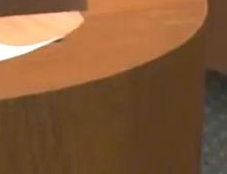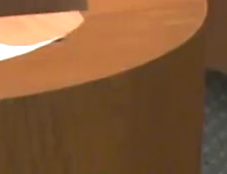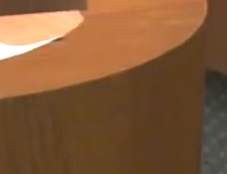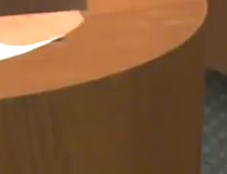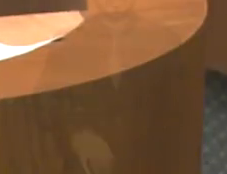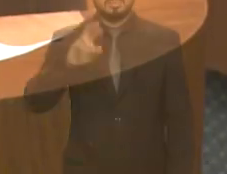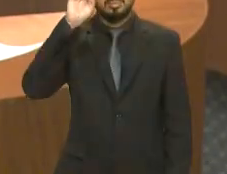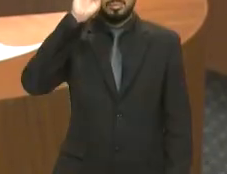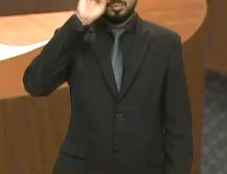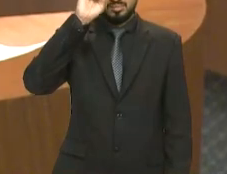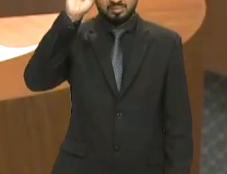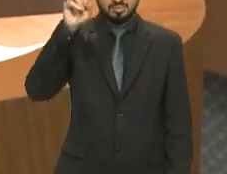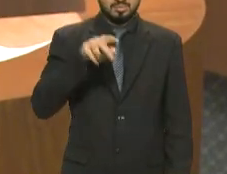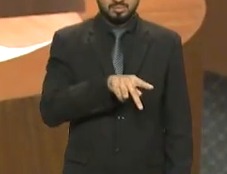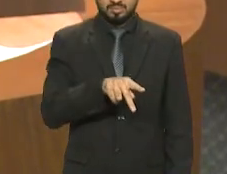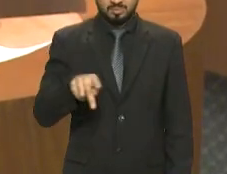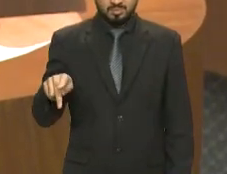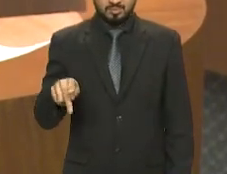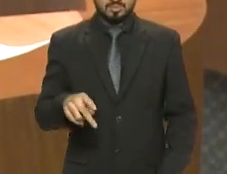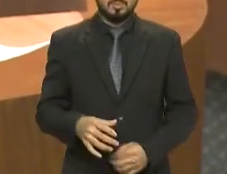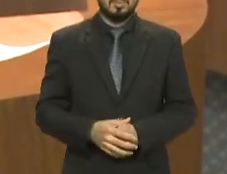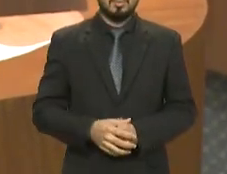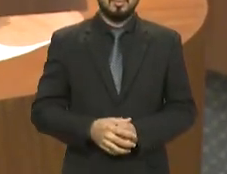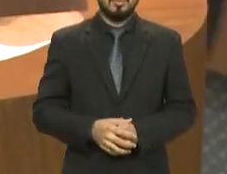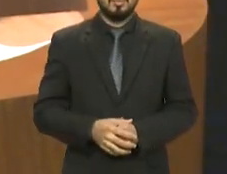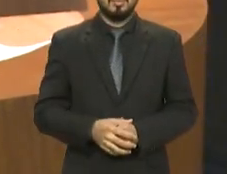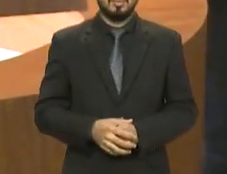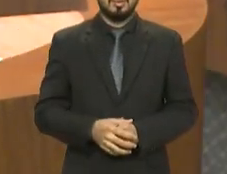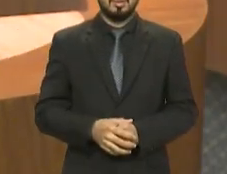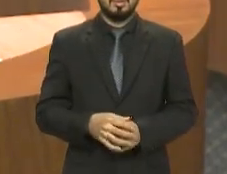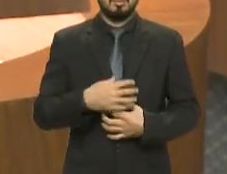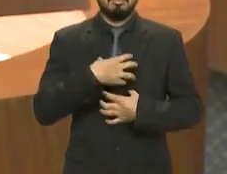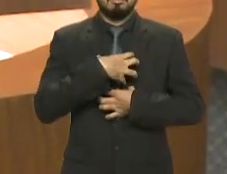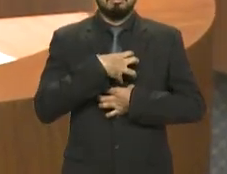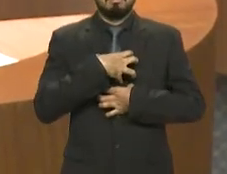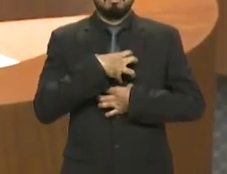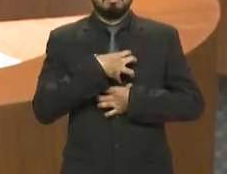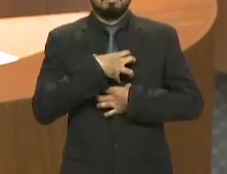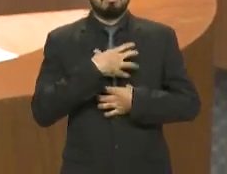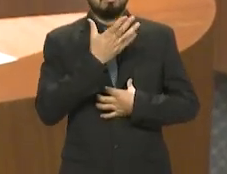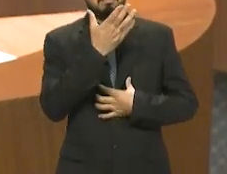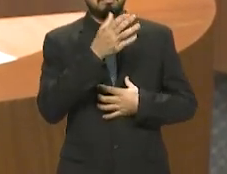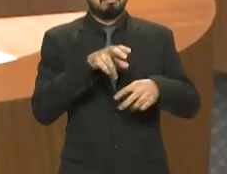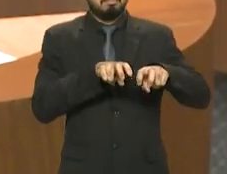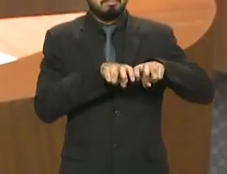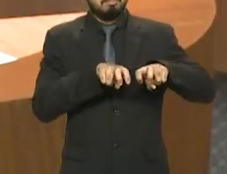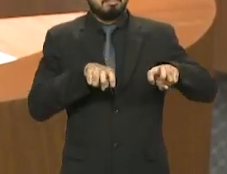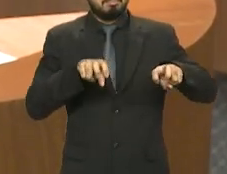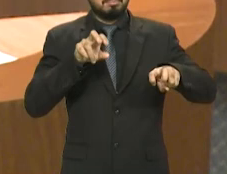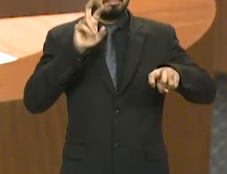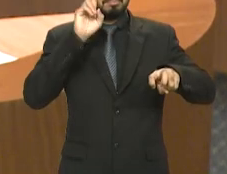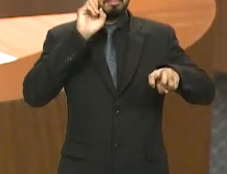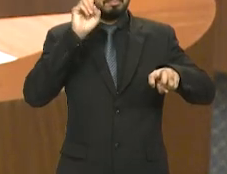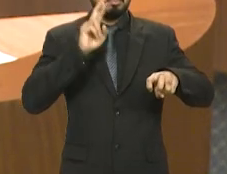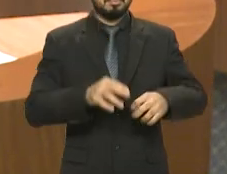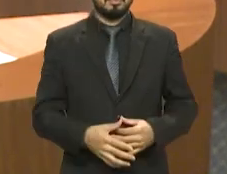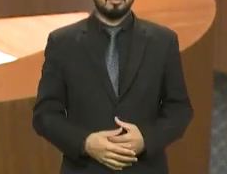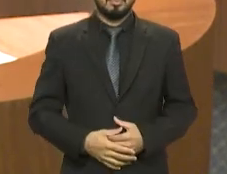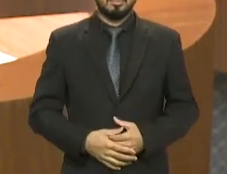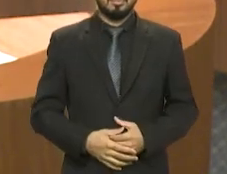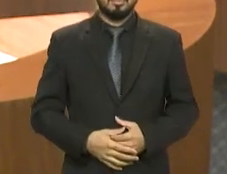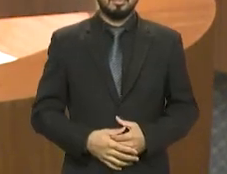impressionado que fui por Vossa Excelência e esta mesa, eu quero aqui fazer aqui com